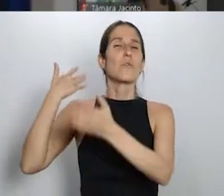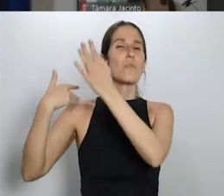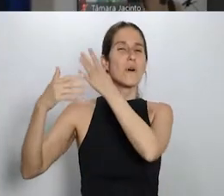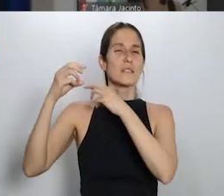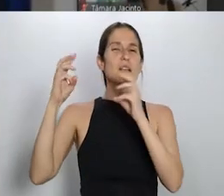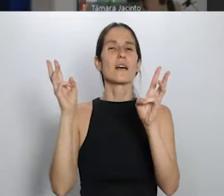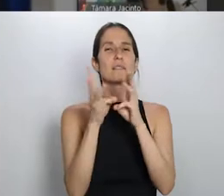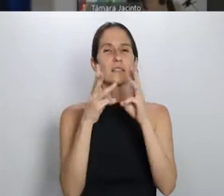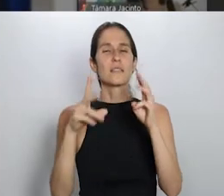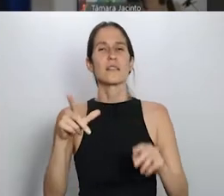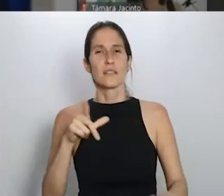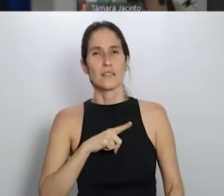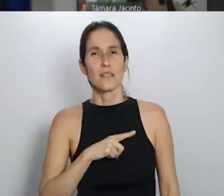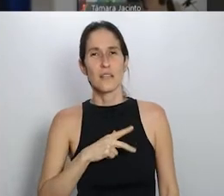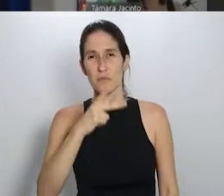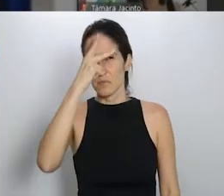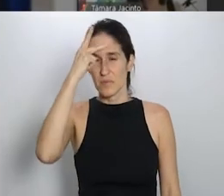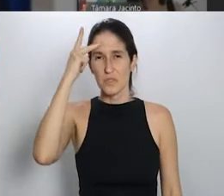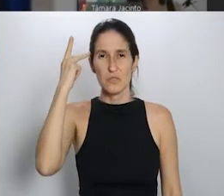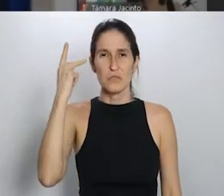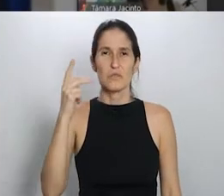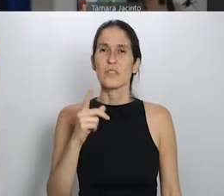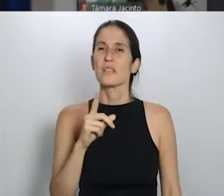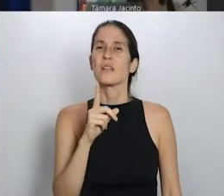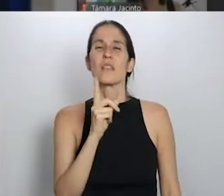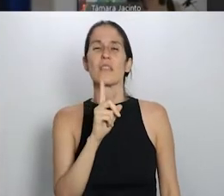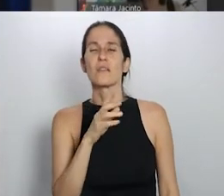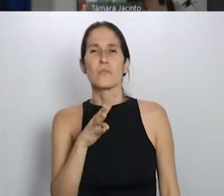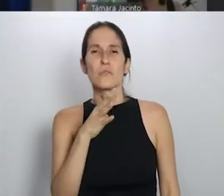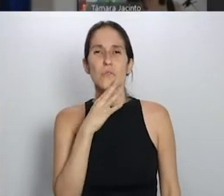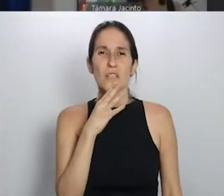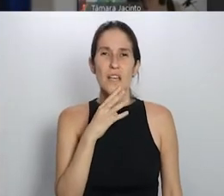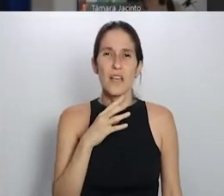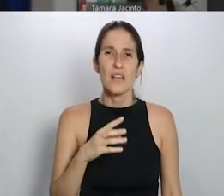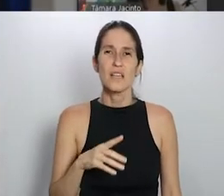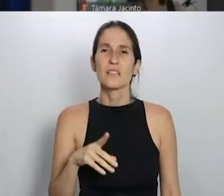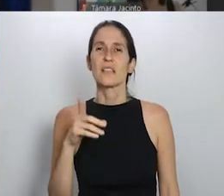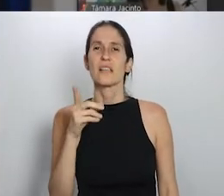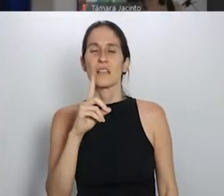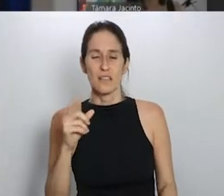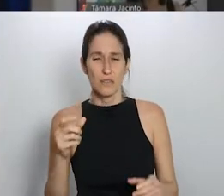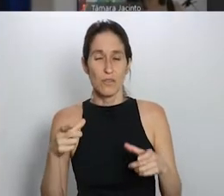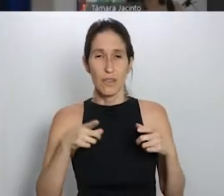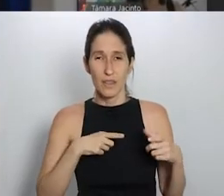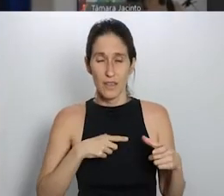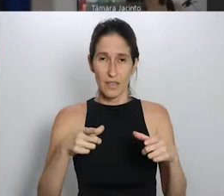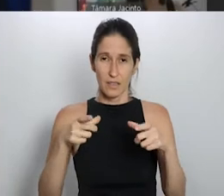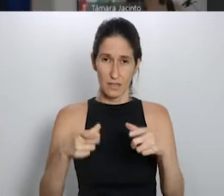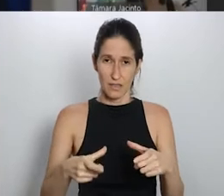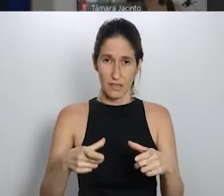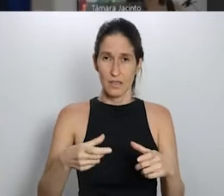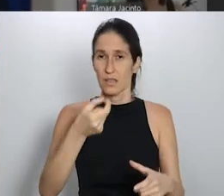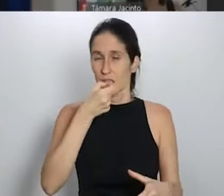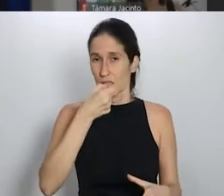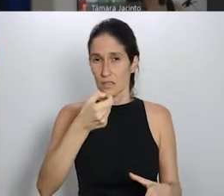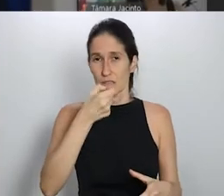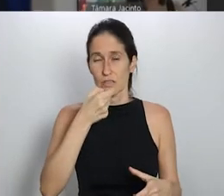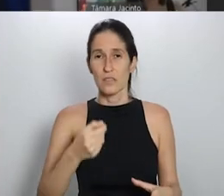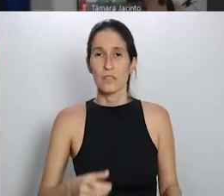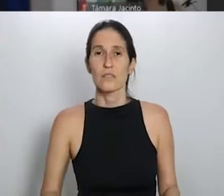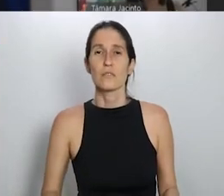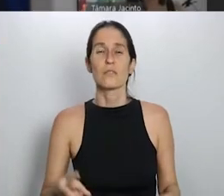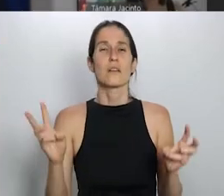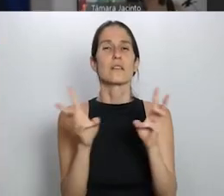ficou perdida no tempo, que ninguém gravou, e que você também não gravou, e que quase ninguém conhece, e você de vez em quando lembra e cantarola um pouco em casa, uma